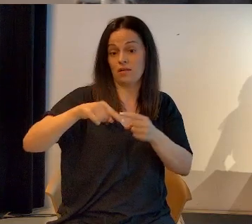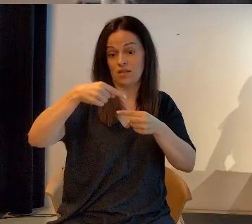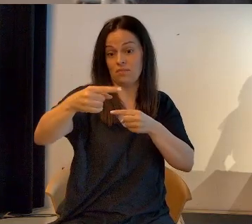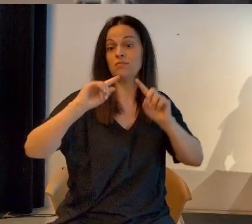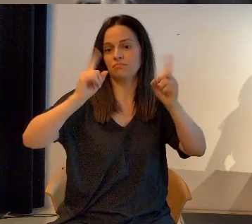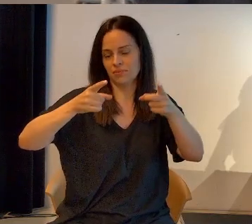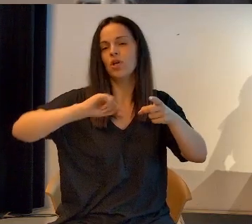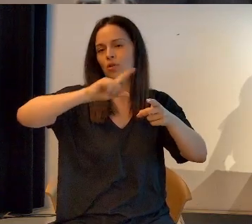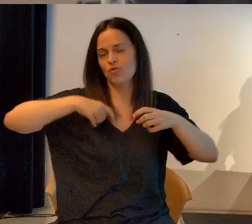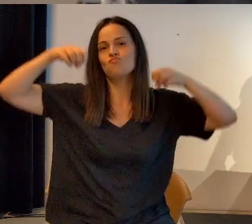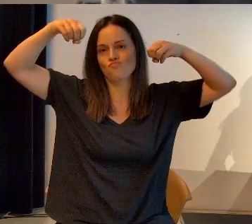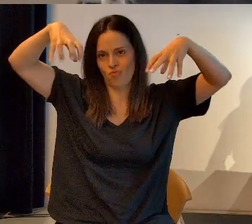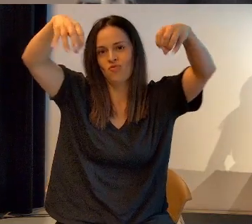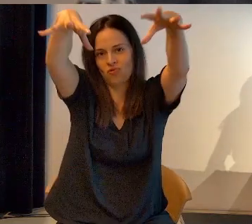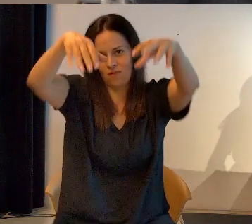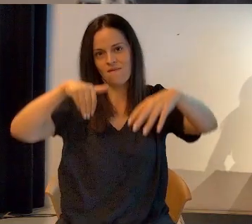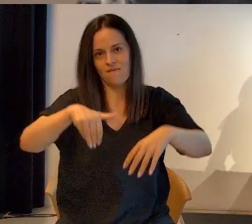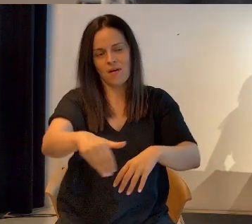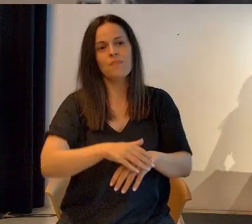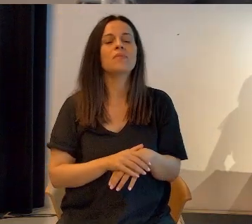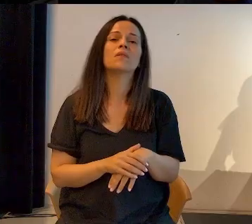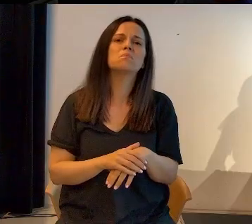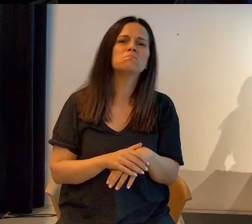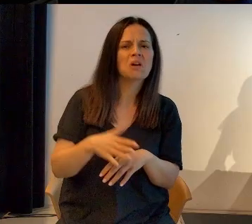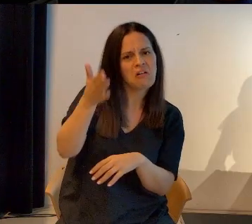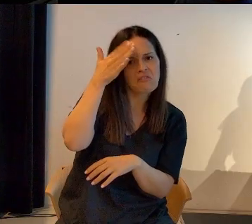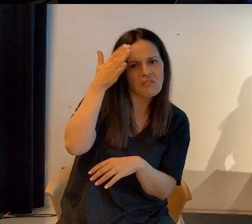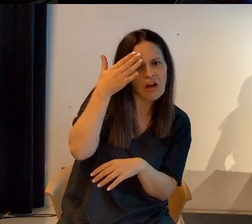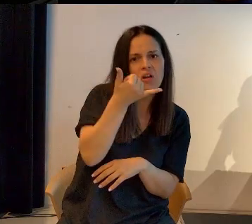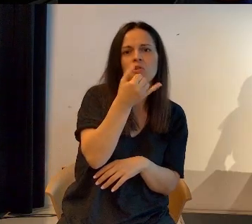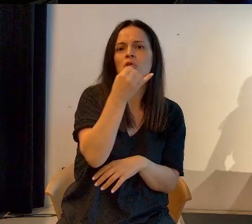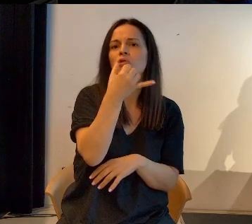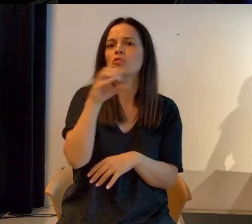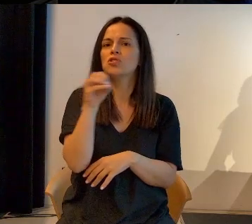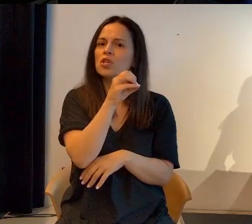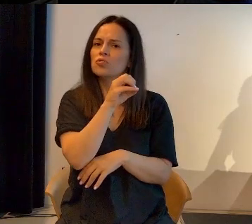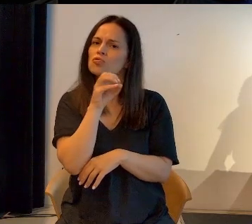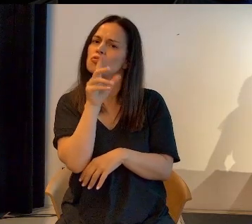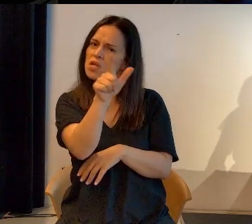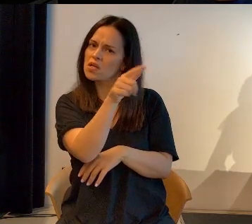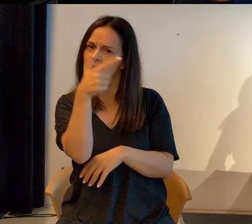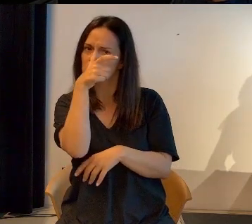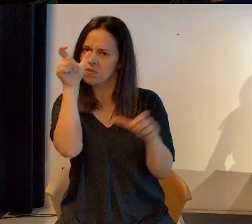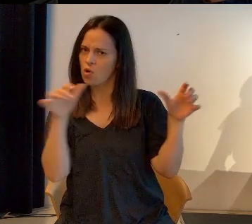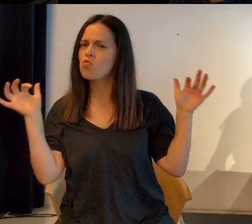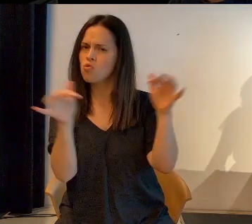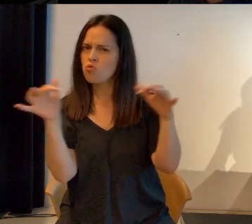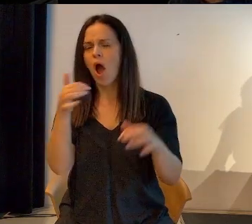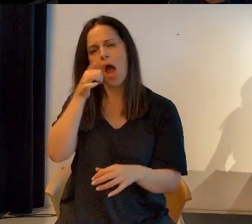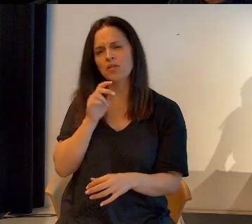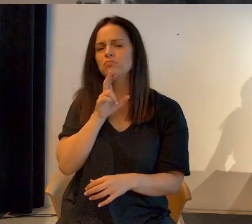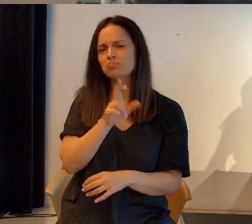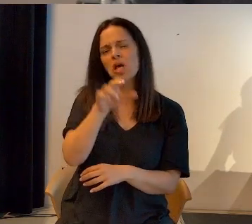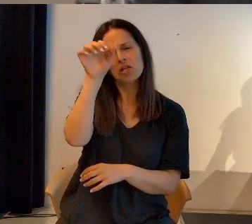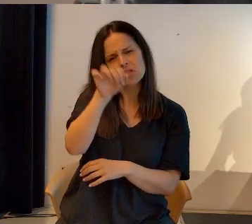pessoas. Espera ultrapassar os 200 mil visitantes? Sim, eu penso que essa tem sido. É uma média que